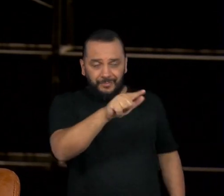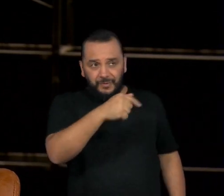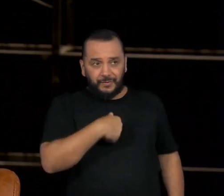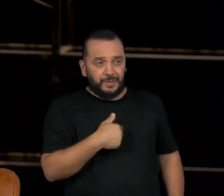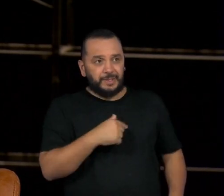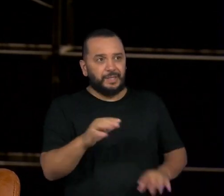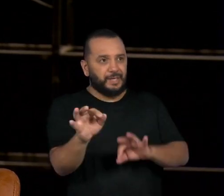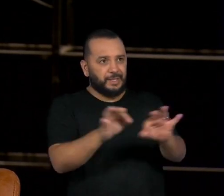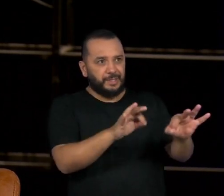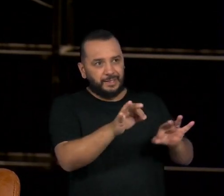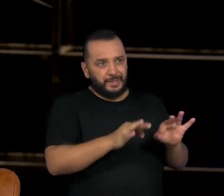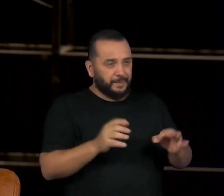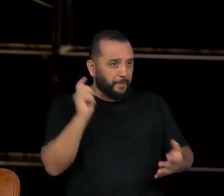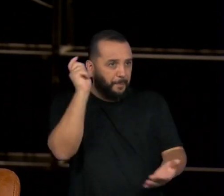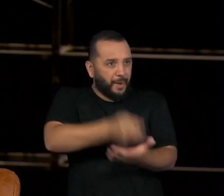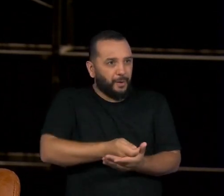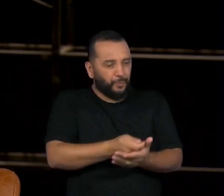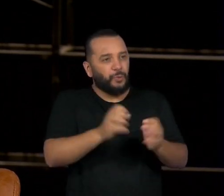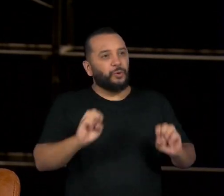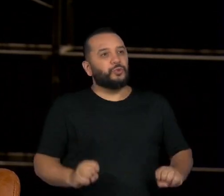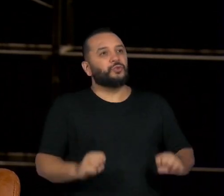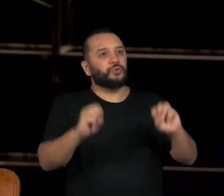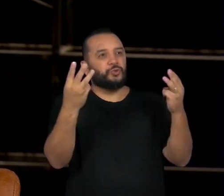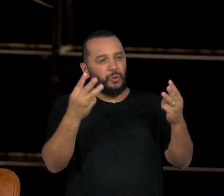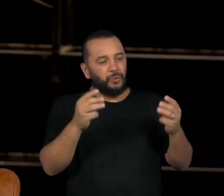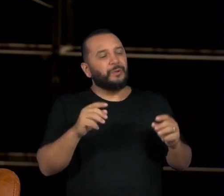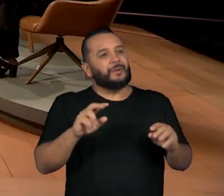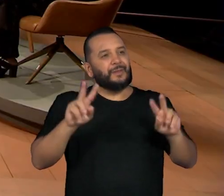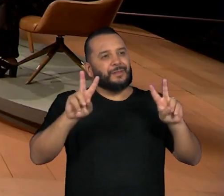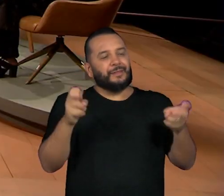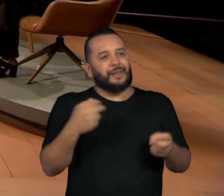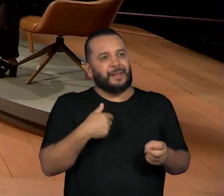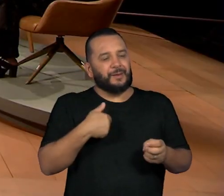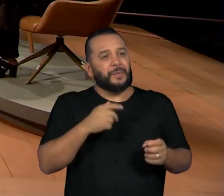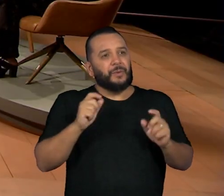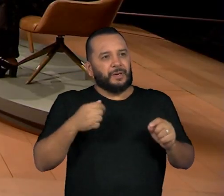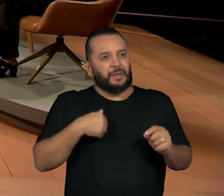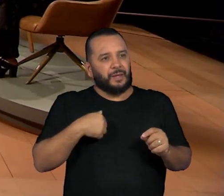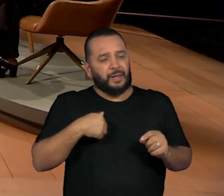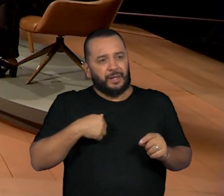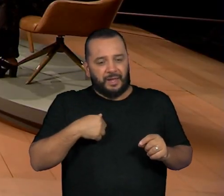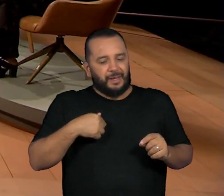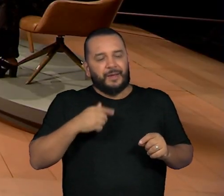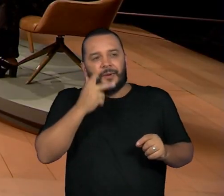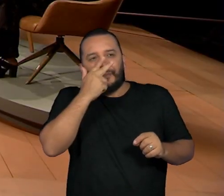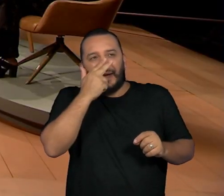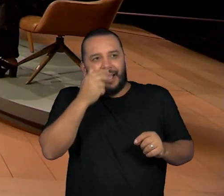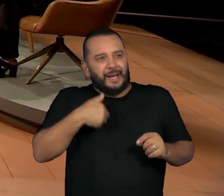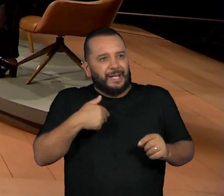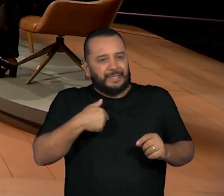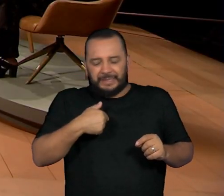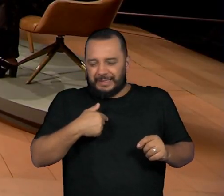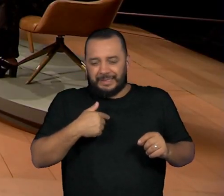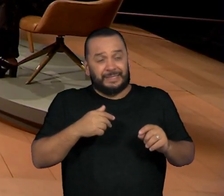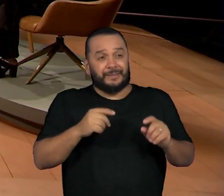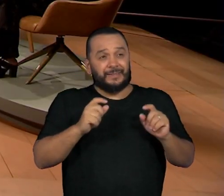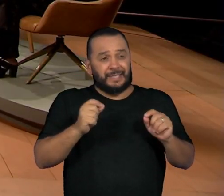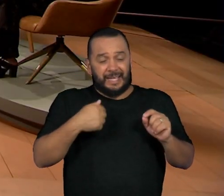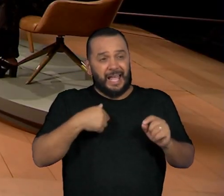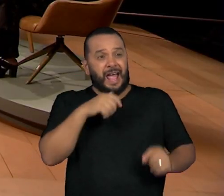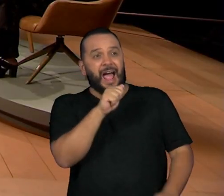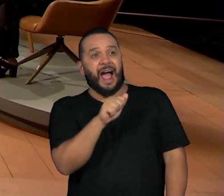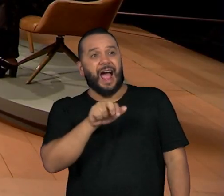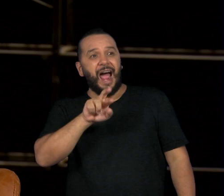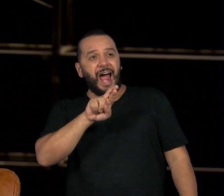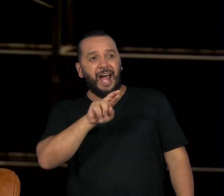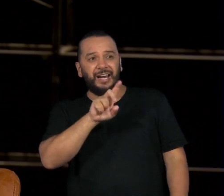toda a produção do bolso, que era o Mais Ardida que Pimenta. Isso. E com músicas do repertório da Elis Regina. Foi. Você